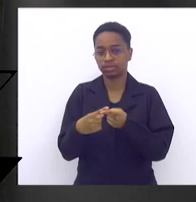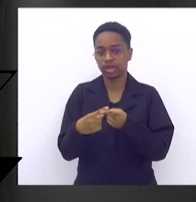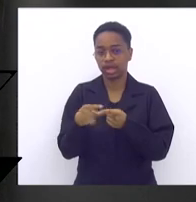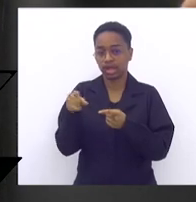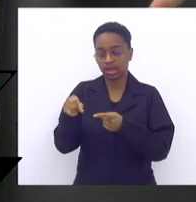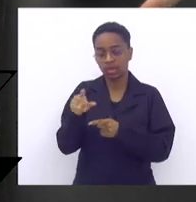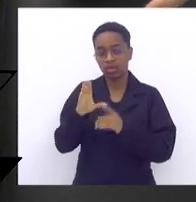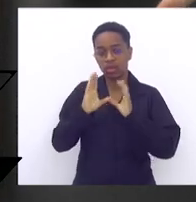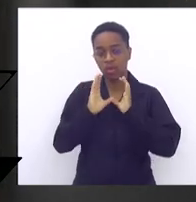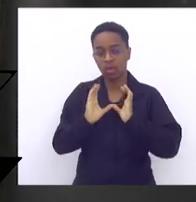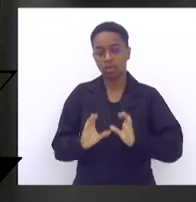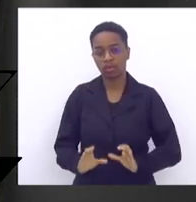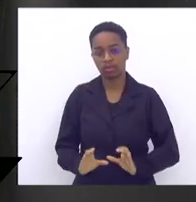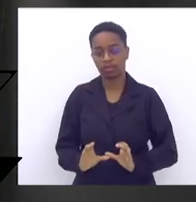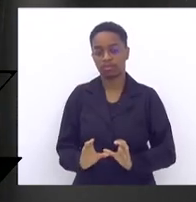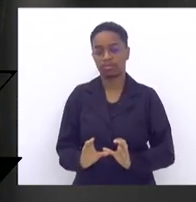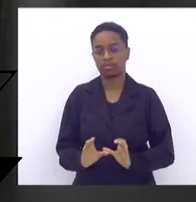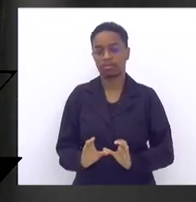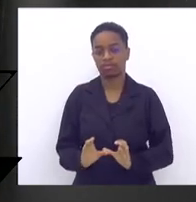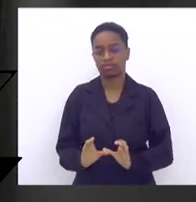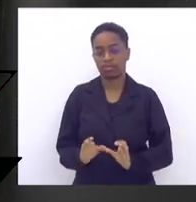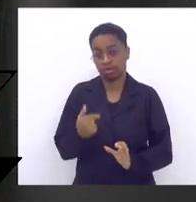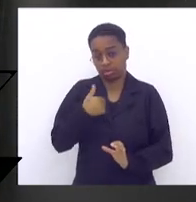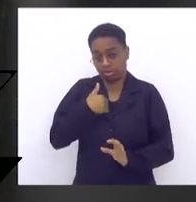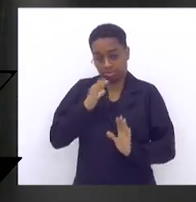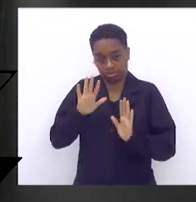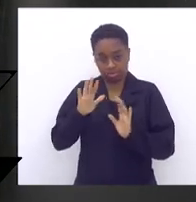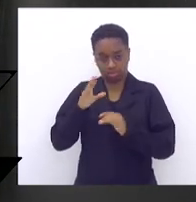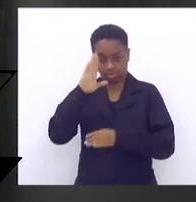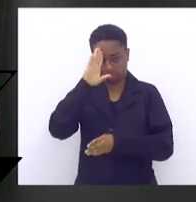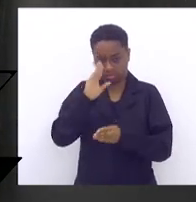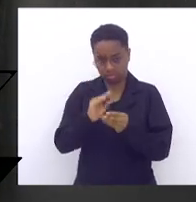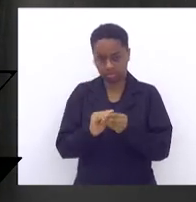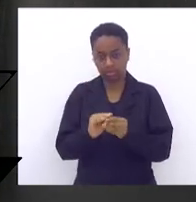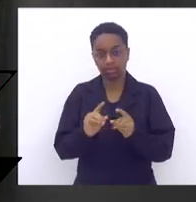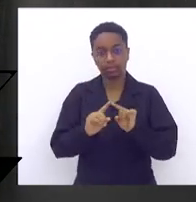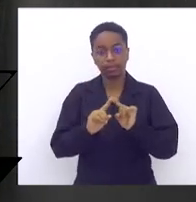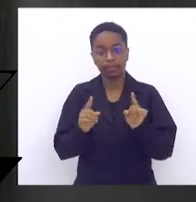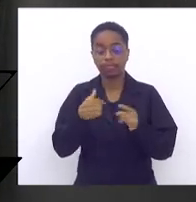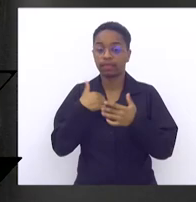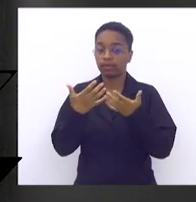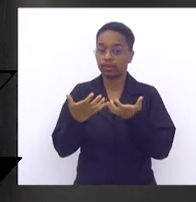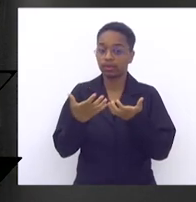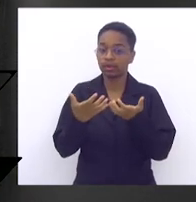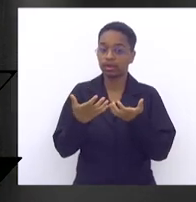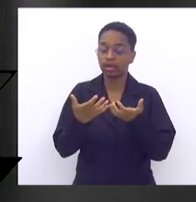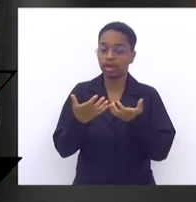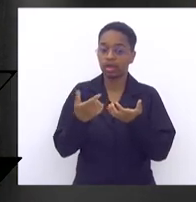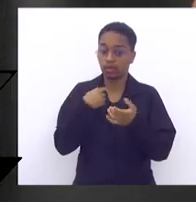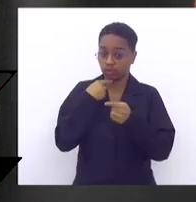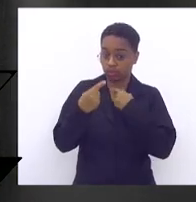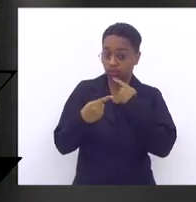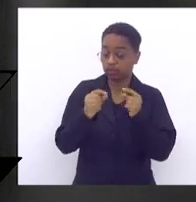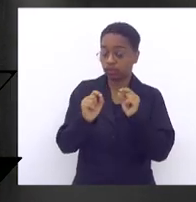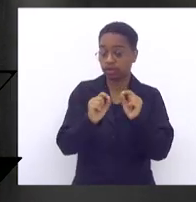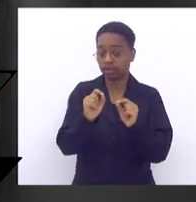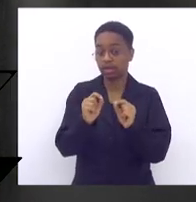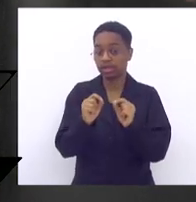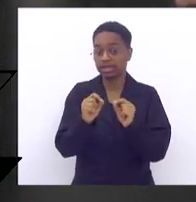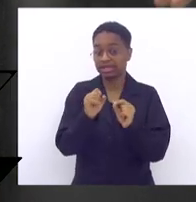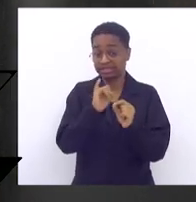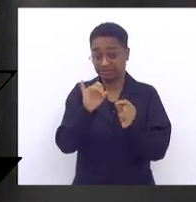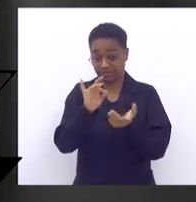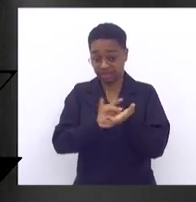comportamento. Isso, no meu entendimento, e aí que é o entendimento, que é a minha dúvida, se isso é uma